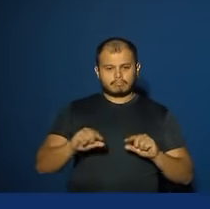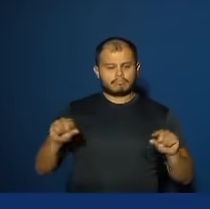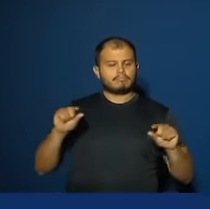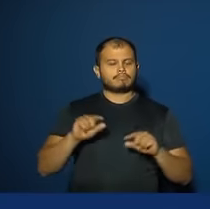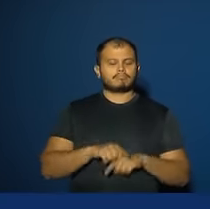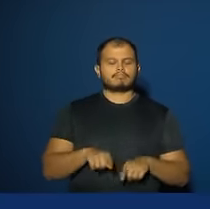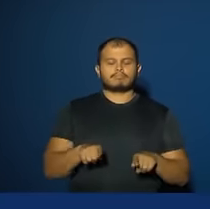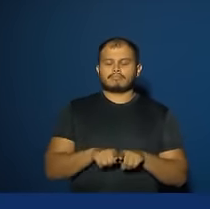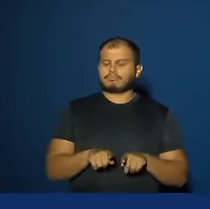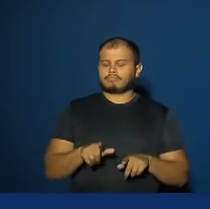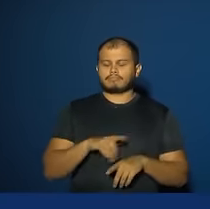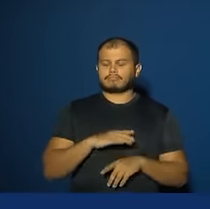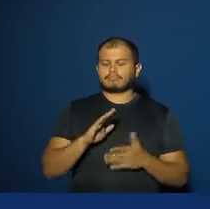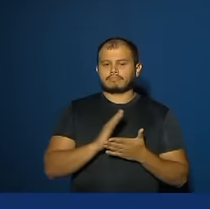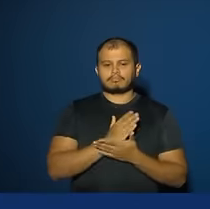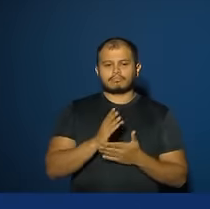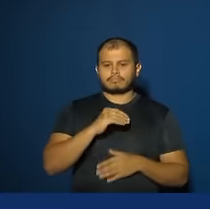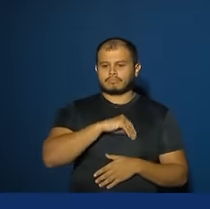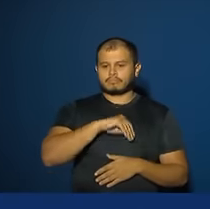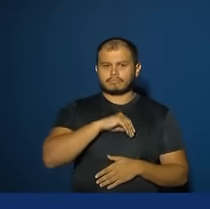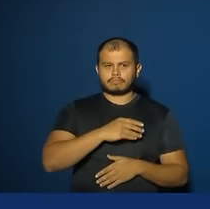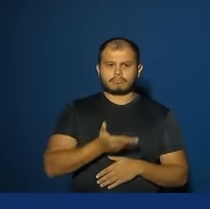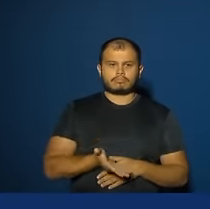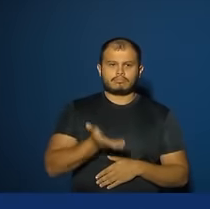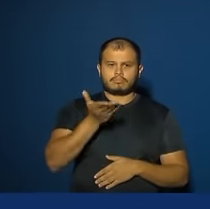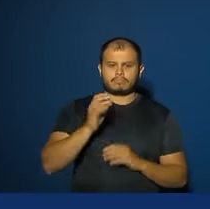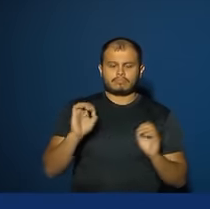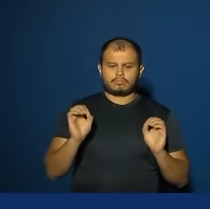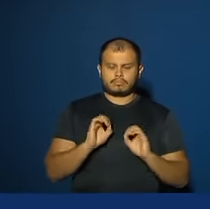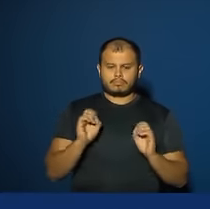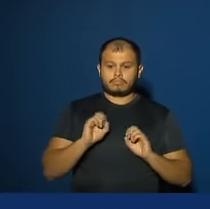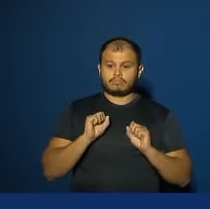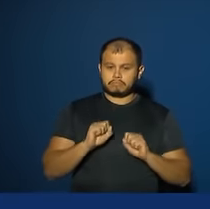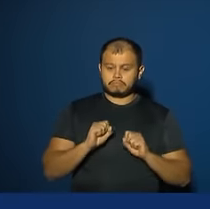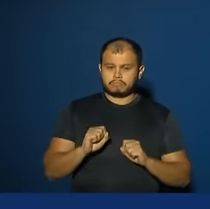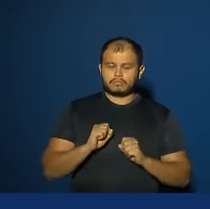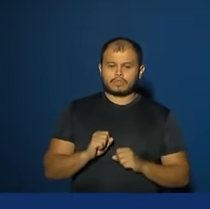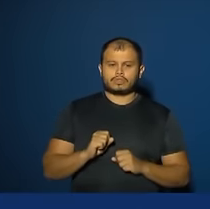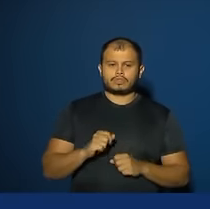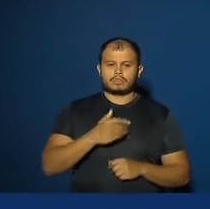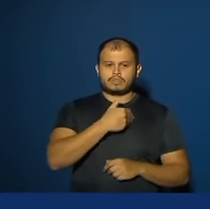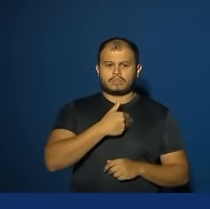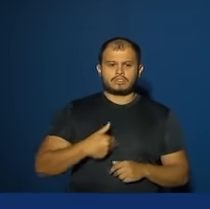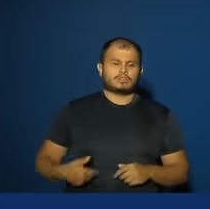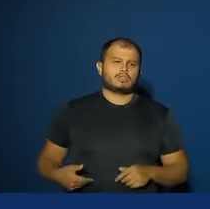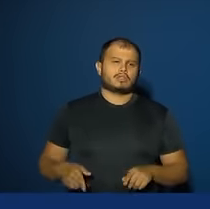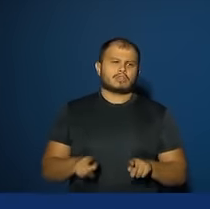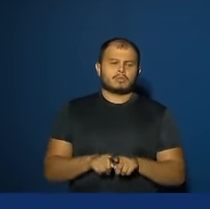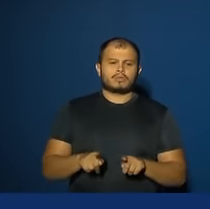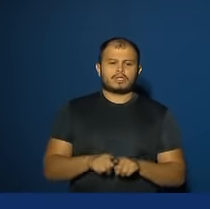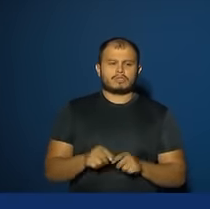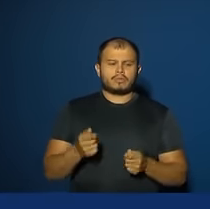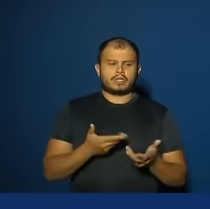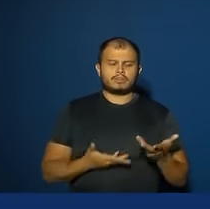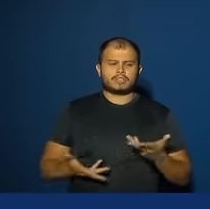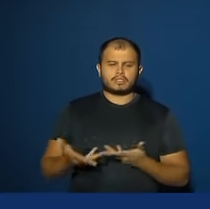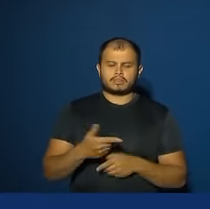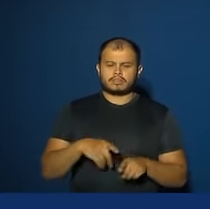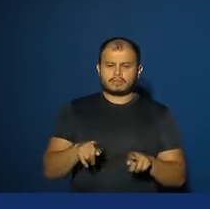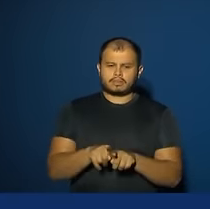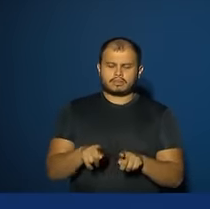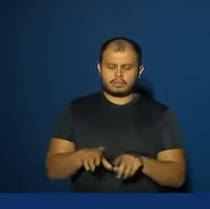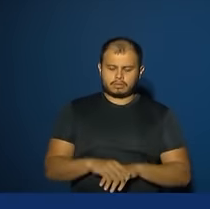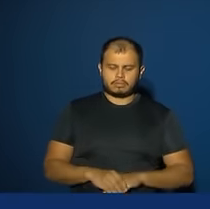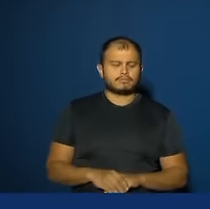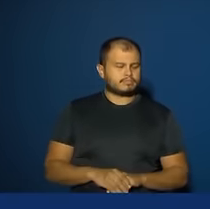inclusive contra anos que não teve aumento real do salário mínimo. Então, em algum momento, o governo pode revisar a despesa com previdência para cima. Do ponto de vista de